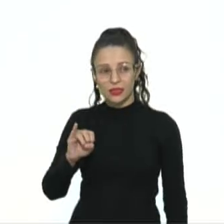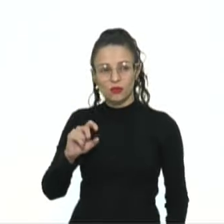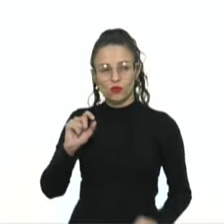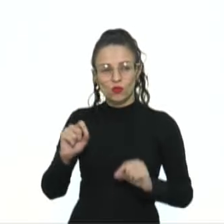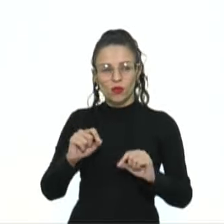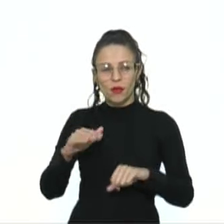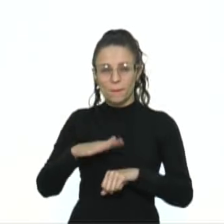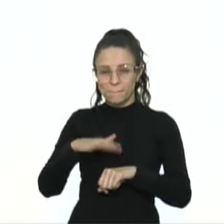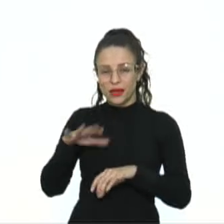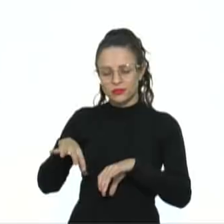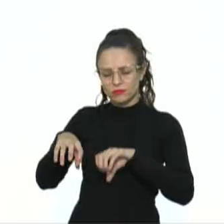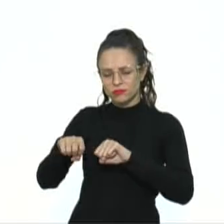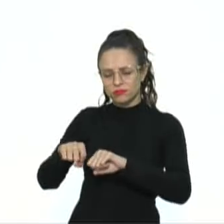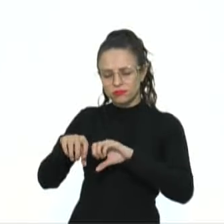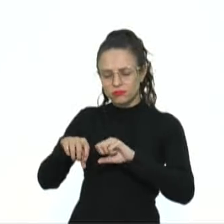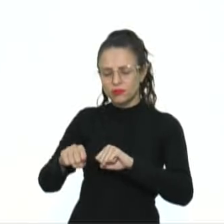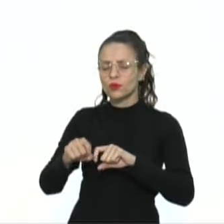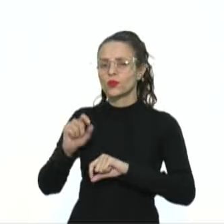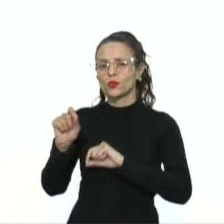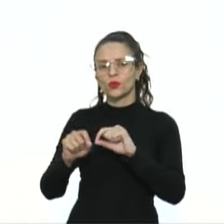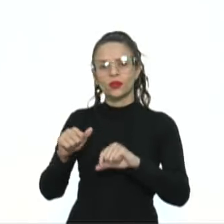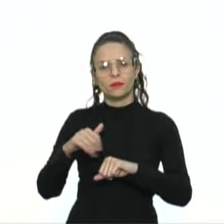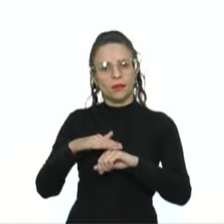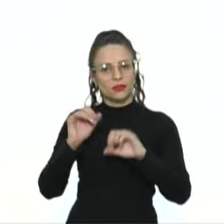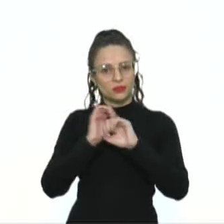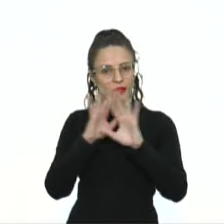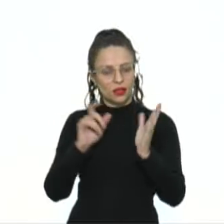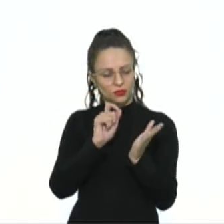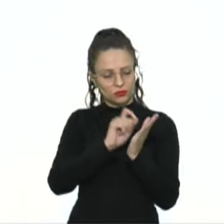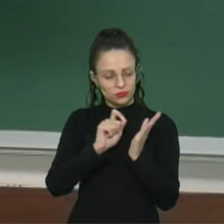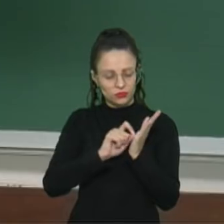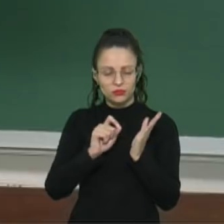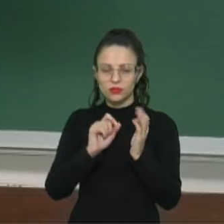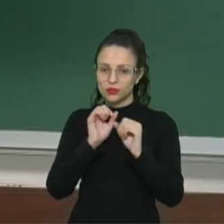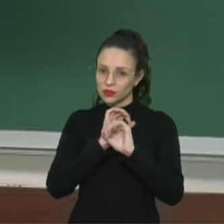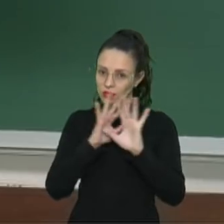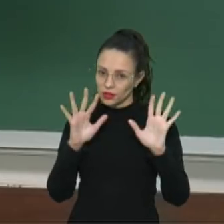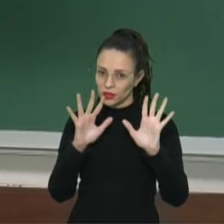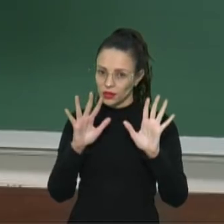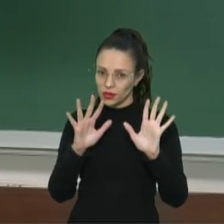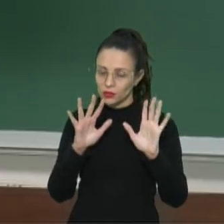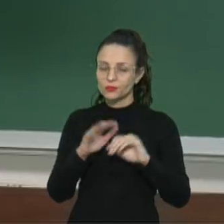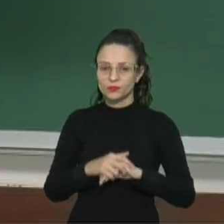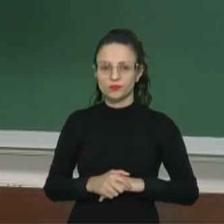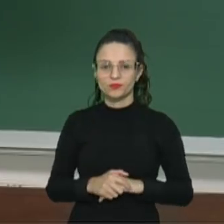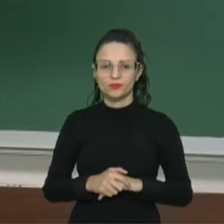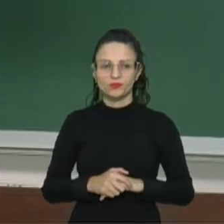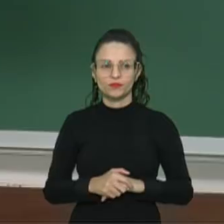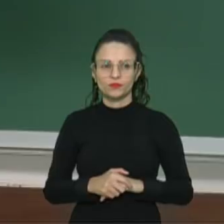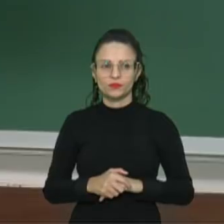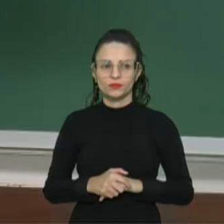quantidade, né, de argila, ficaria mais claro no papel, porque o lápis seria mais firme.